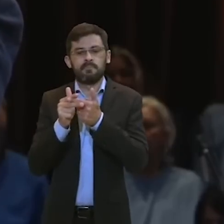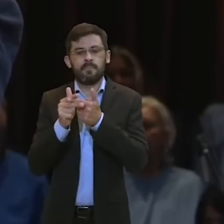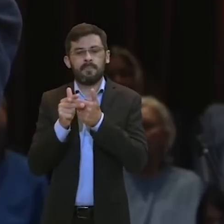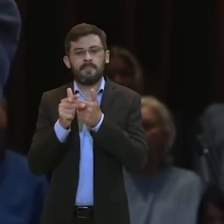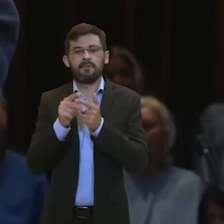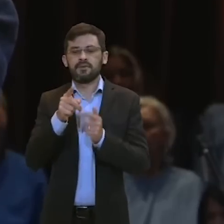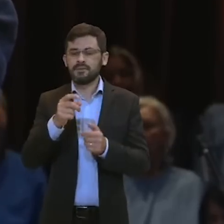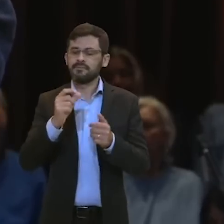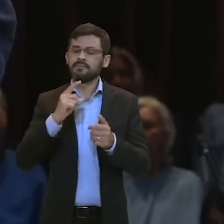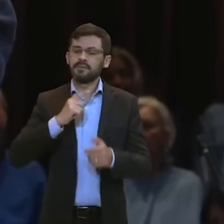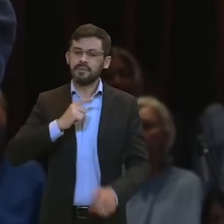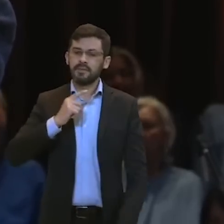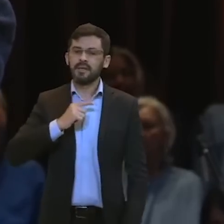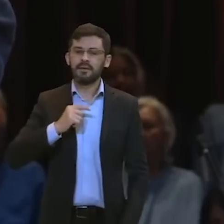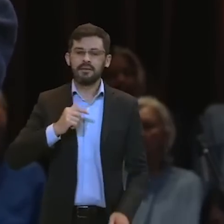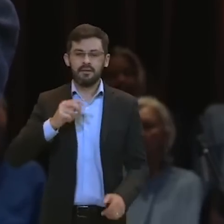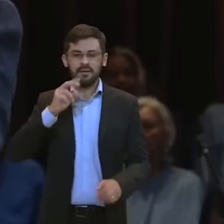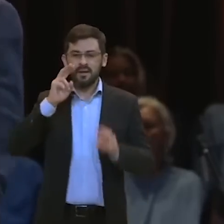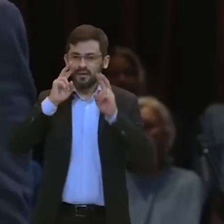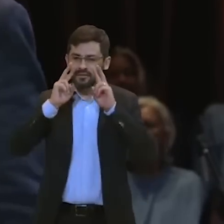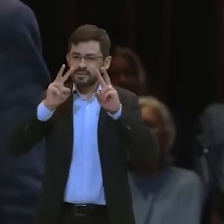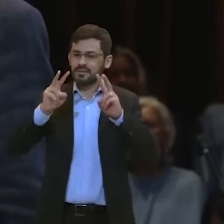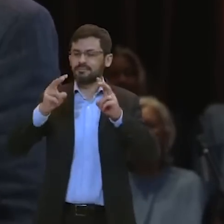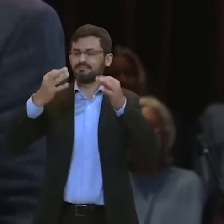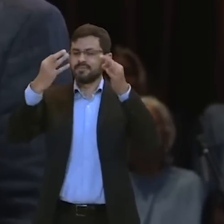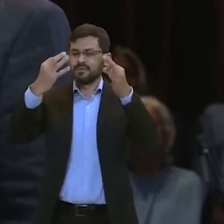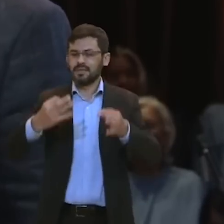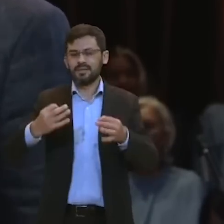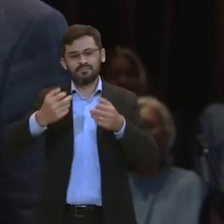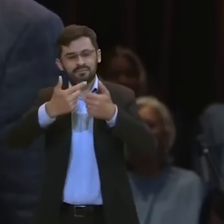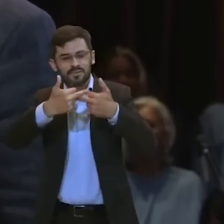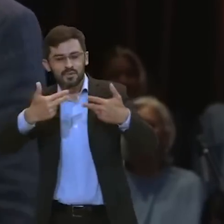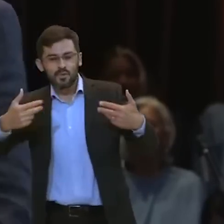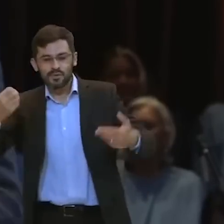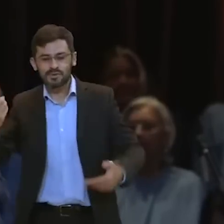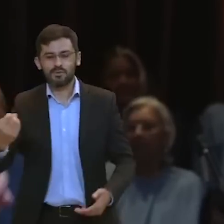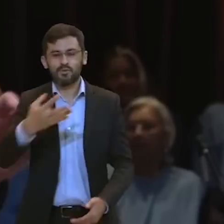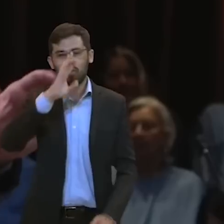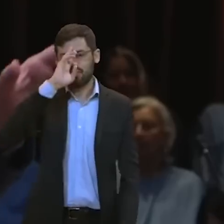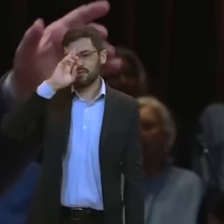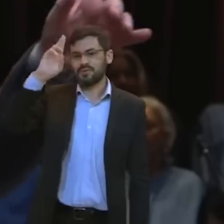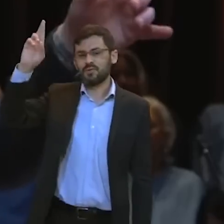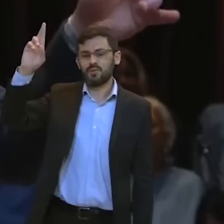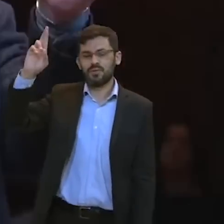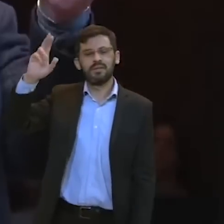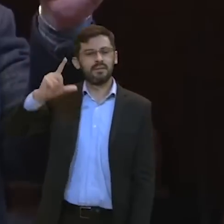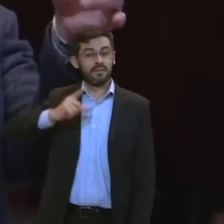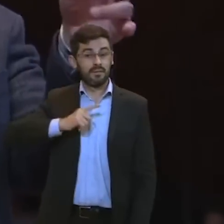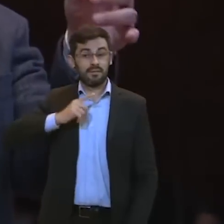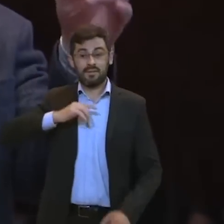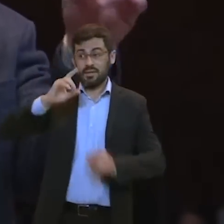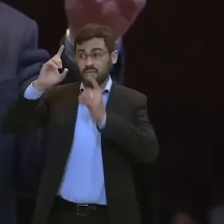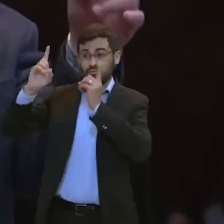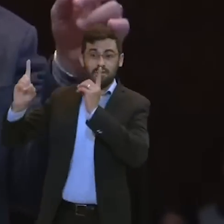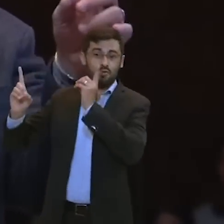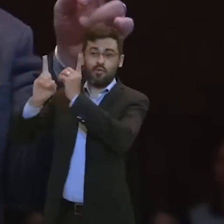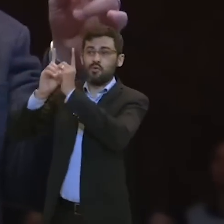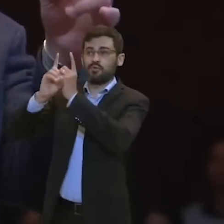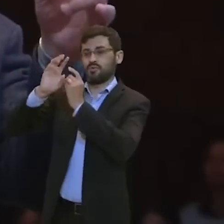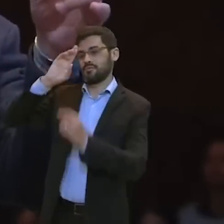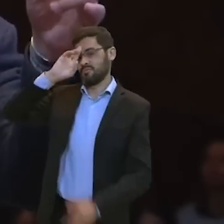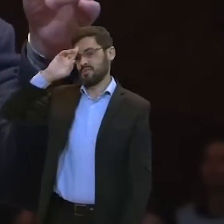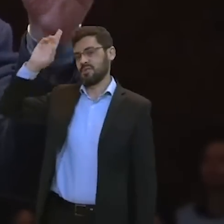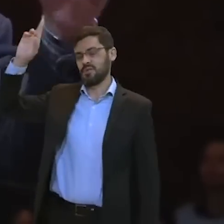E aí você vai ter a visão de coisas diferentes. Marca um encontro comigo e você vai